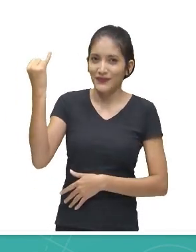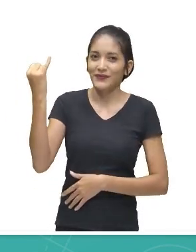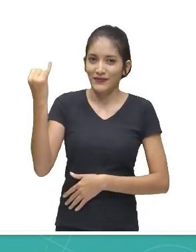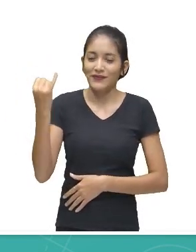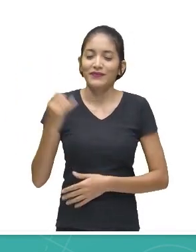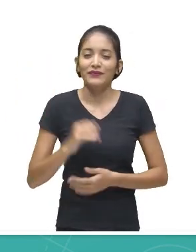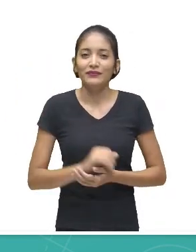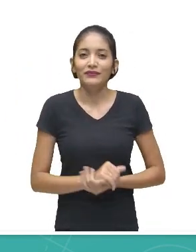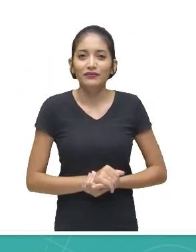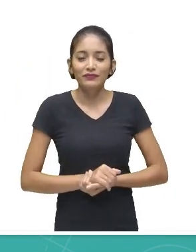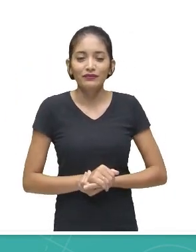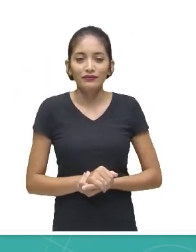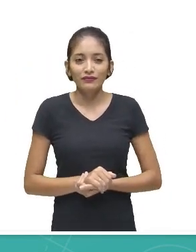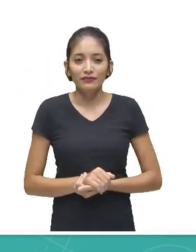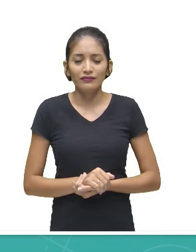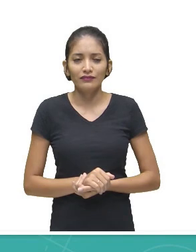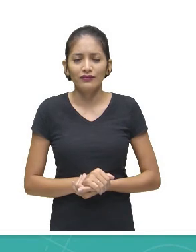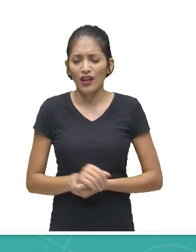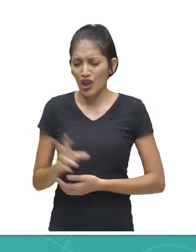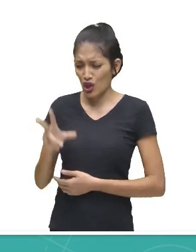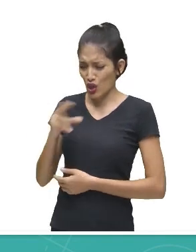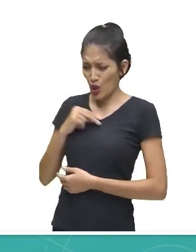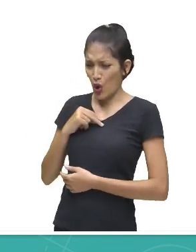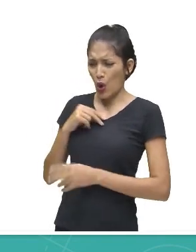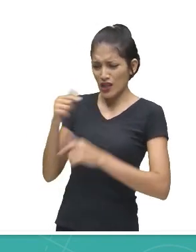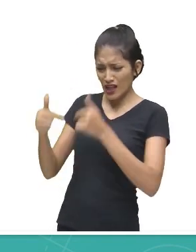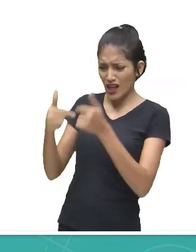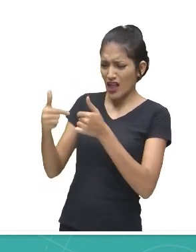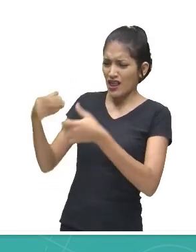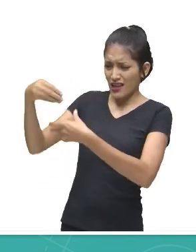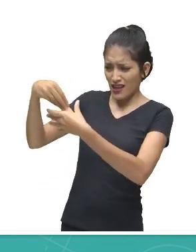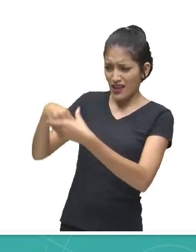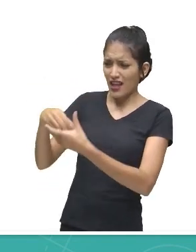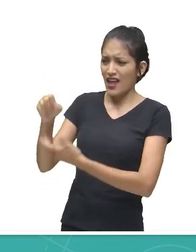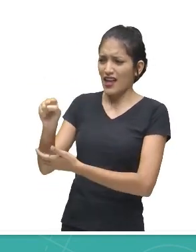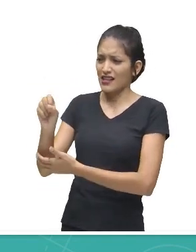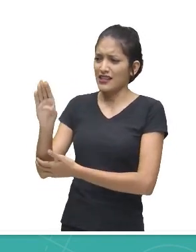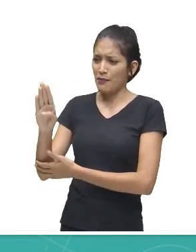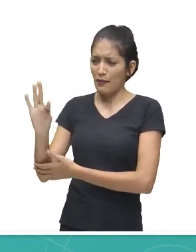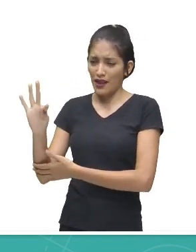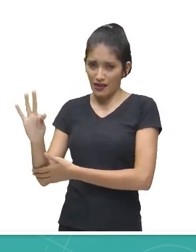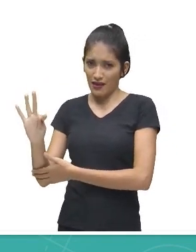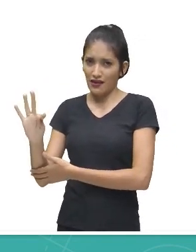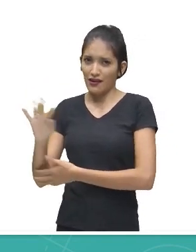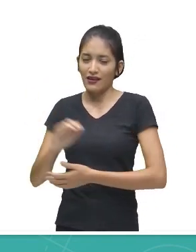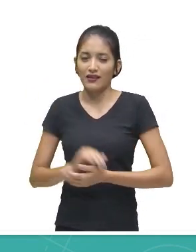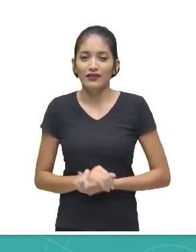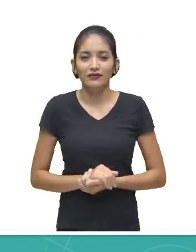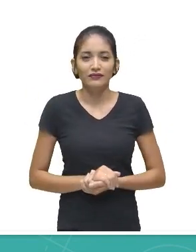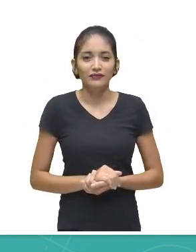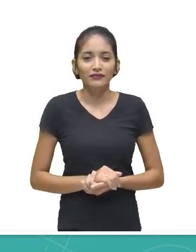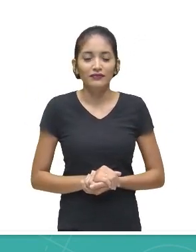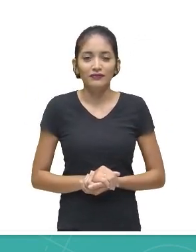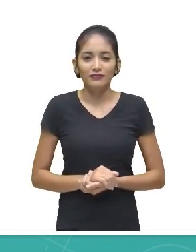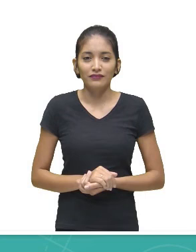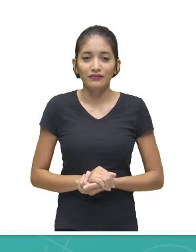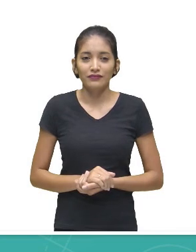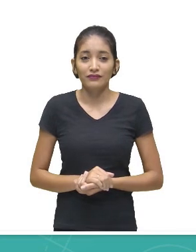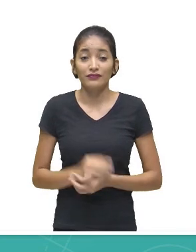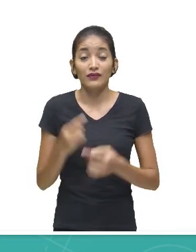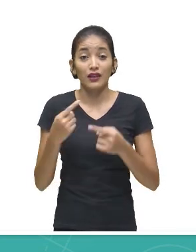Santos. Nossa, você trabalha no SBT? Nossa, coloca aqui uma reticências, porque há